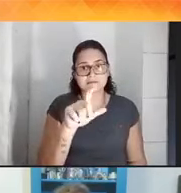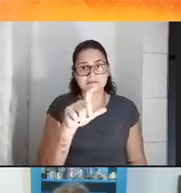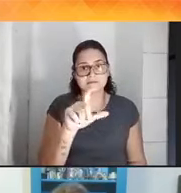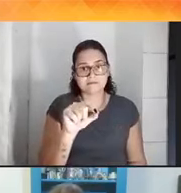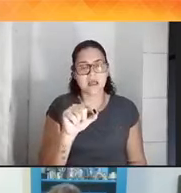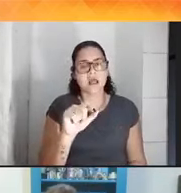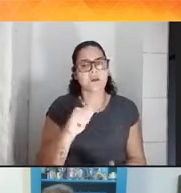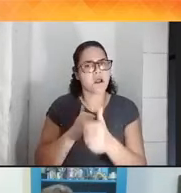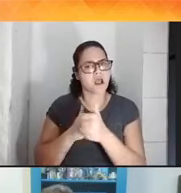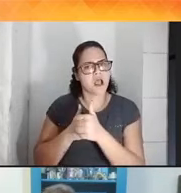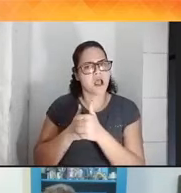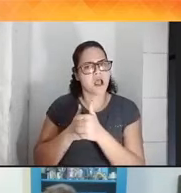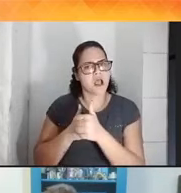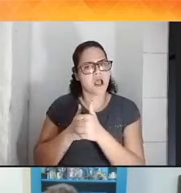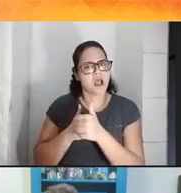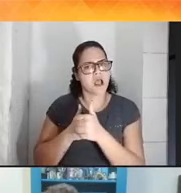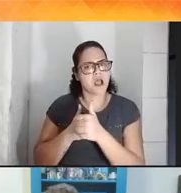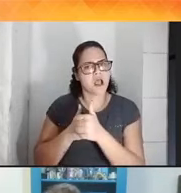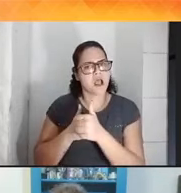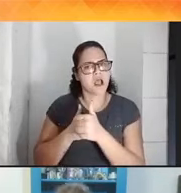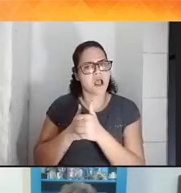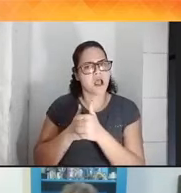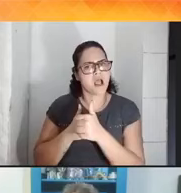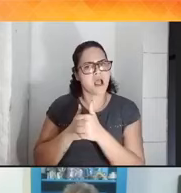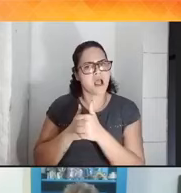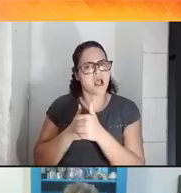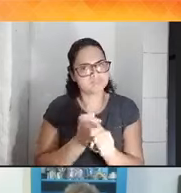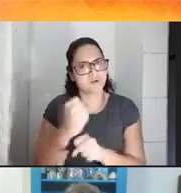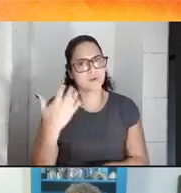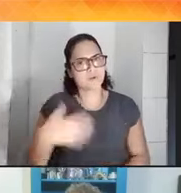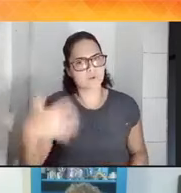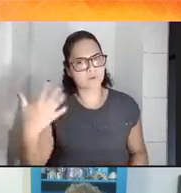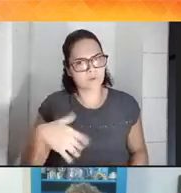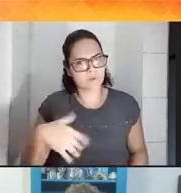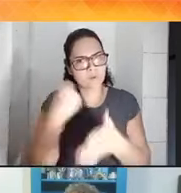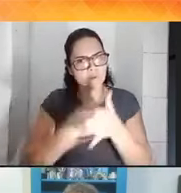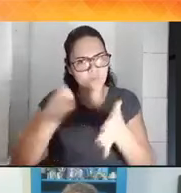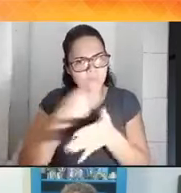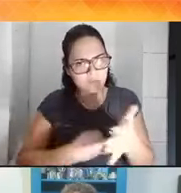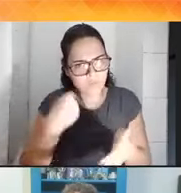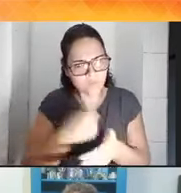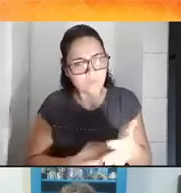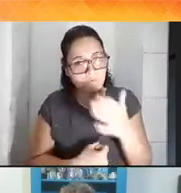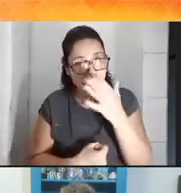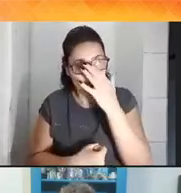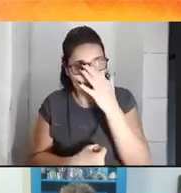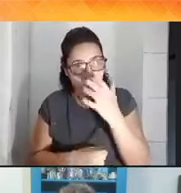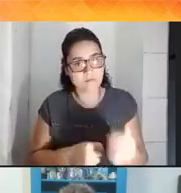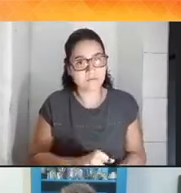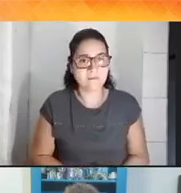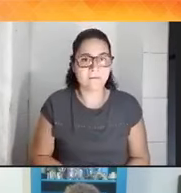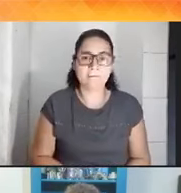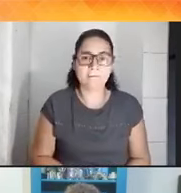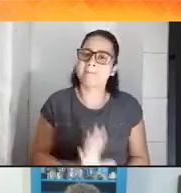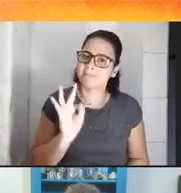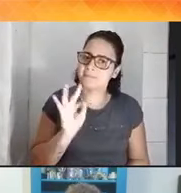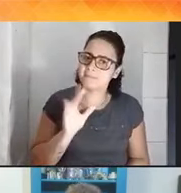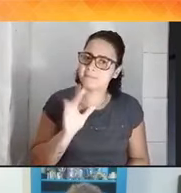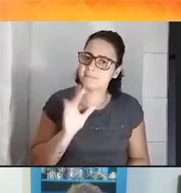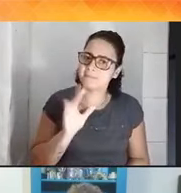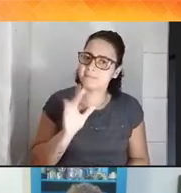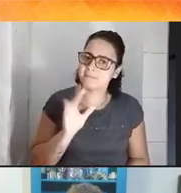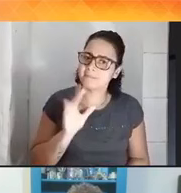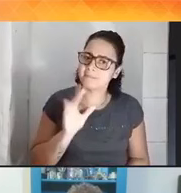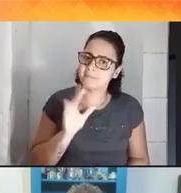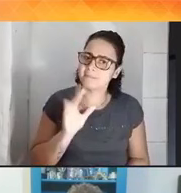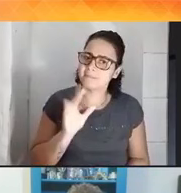todo esse trabalho de luta do DEF, nos seus vários encontros nacionais, até a gente chegar hoje